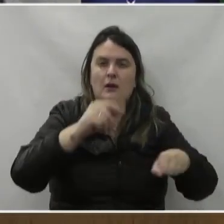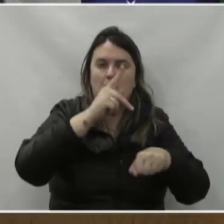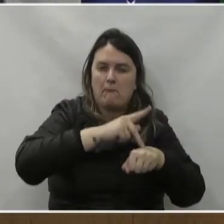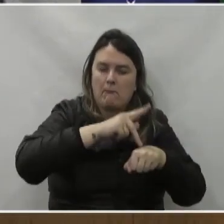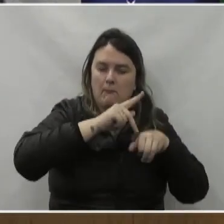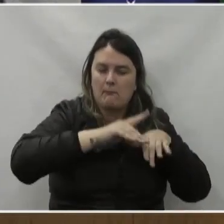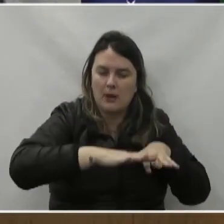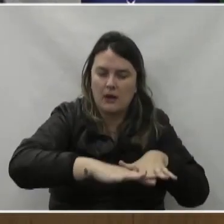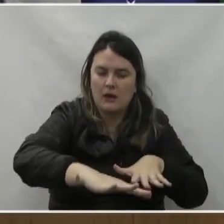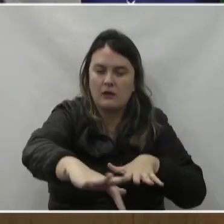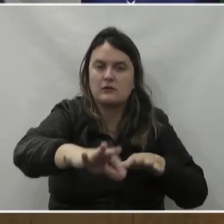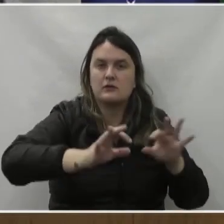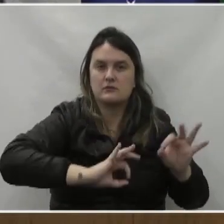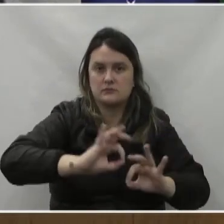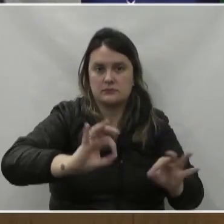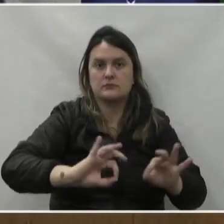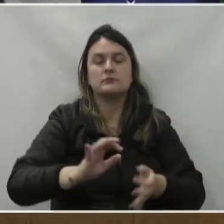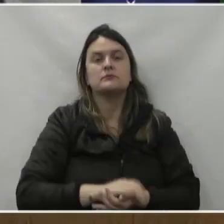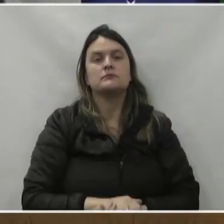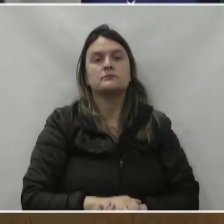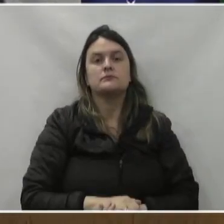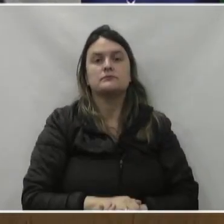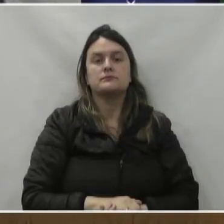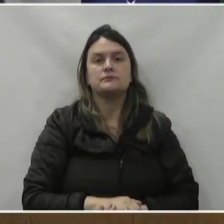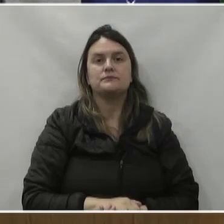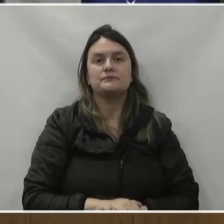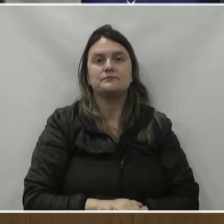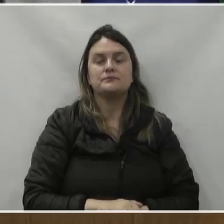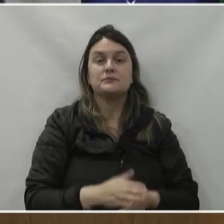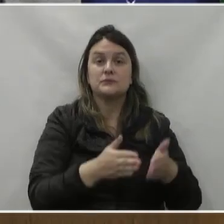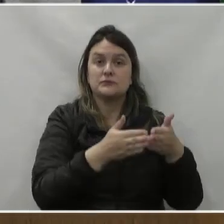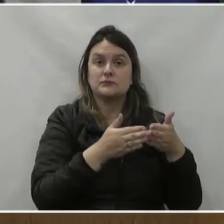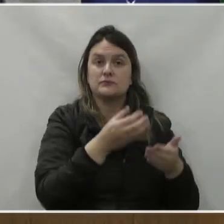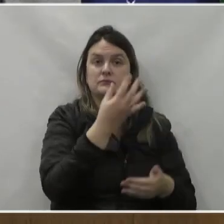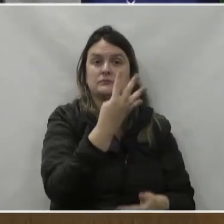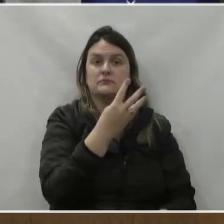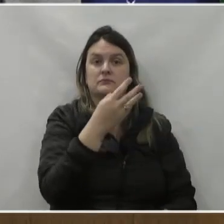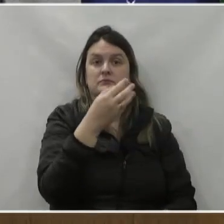abertura e manutenção da via. A indicação número